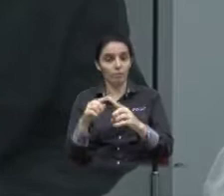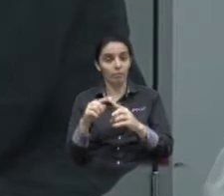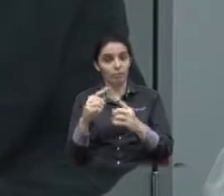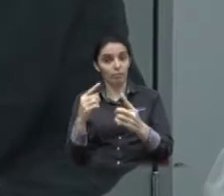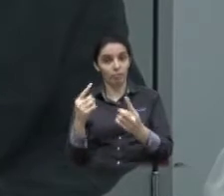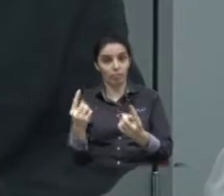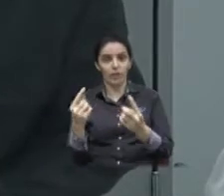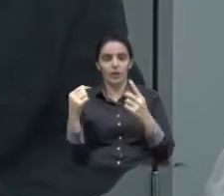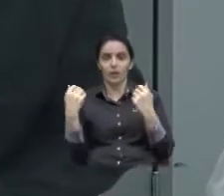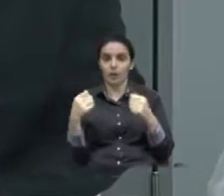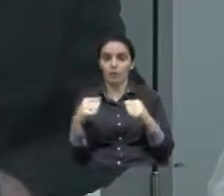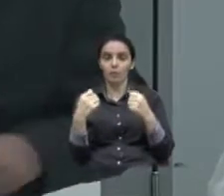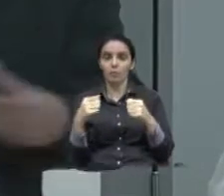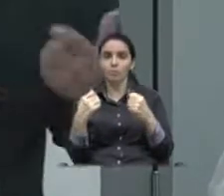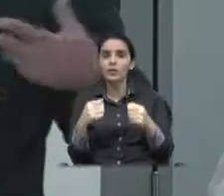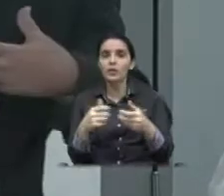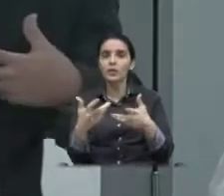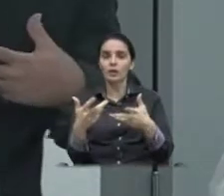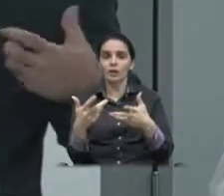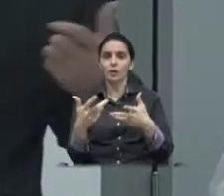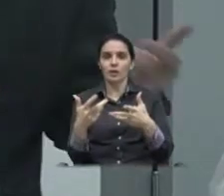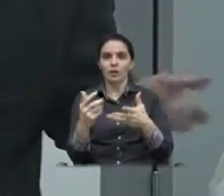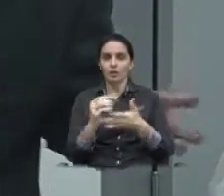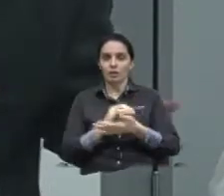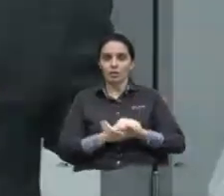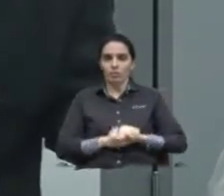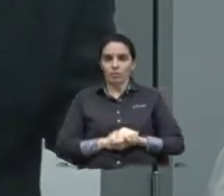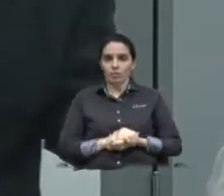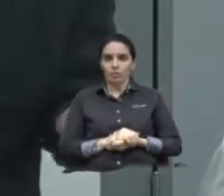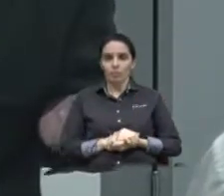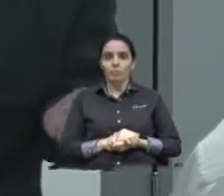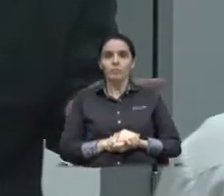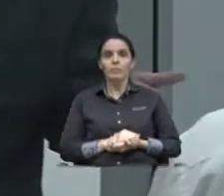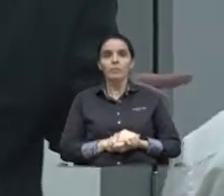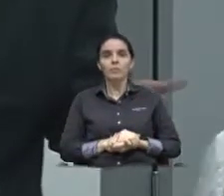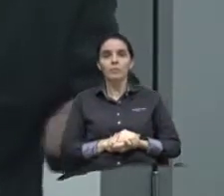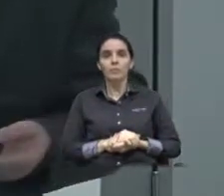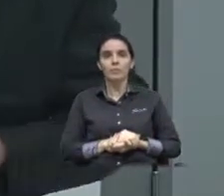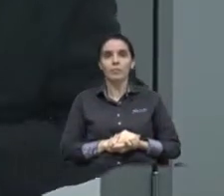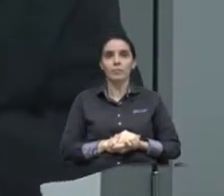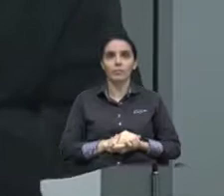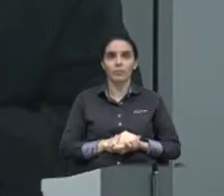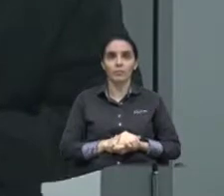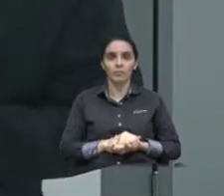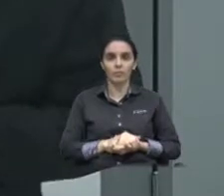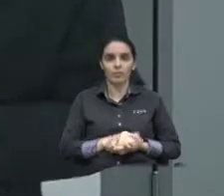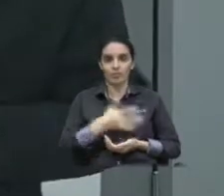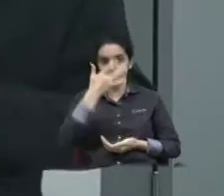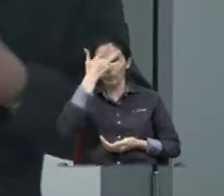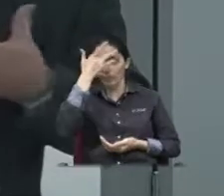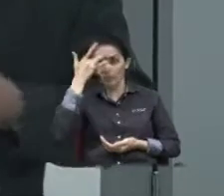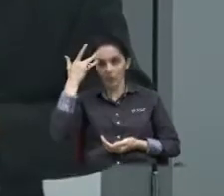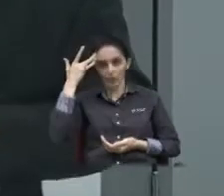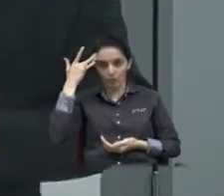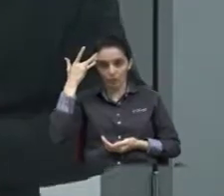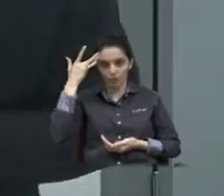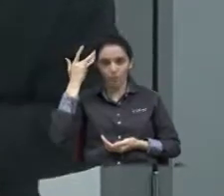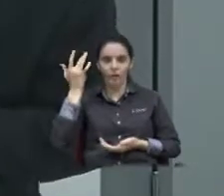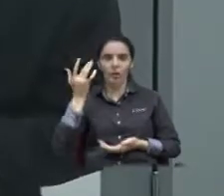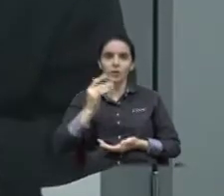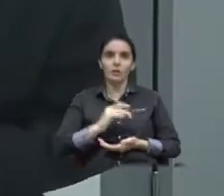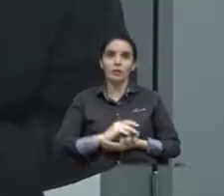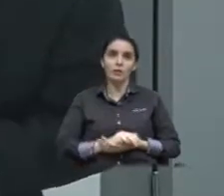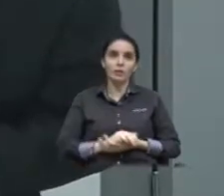né? Como, em parte, nós temos contribuição nesse processo, nós não respeitamos, né? Assim, nós, de um modo geral, o senhor, eu sei